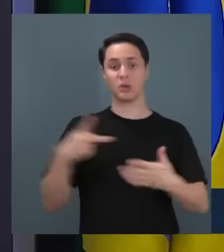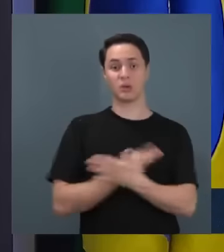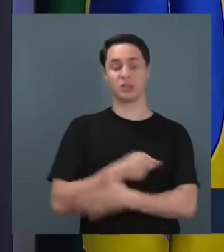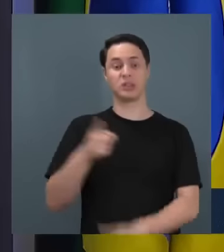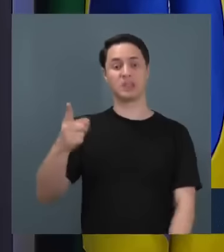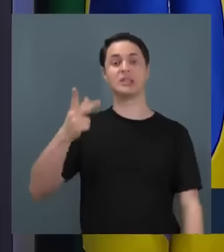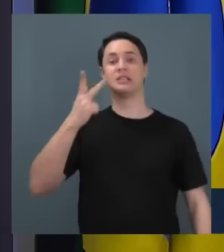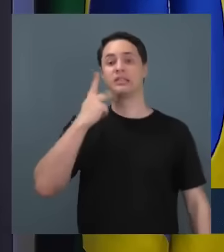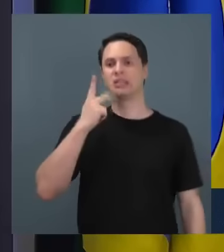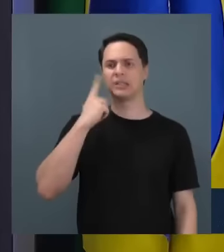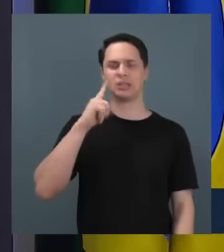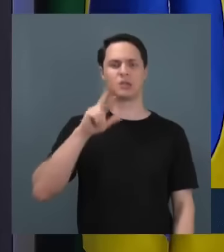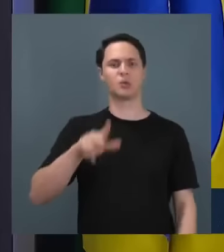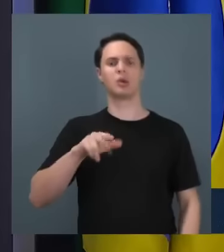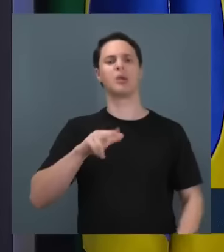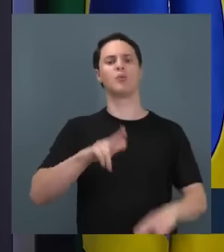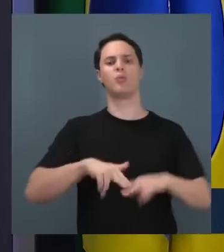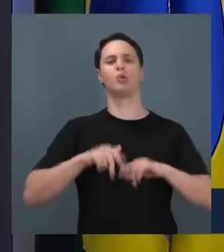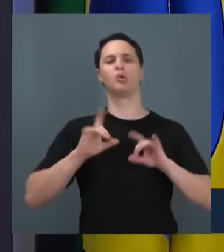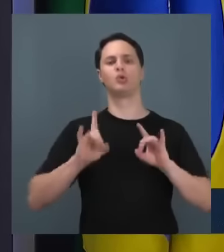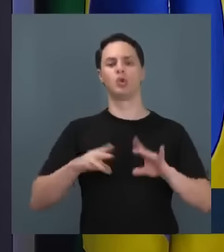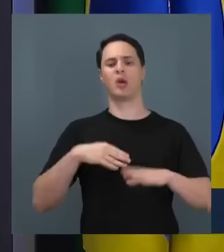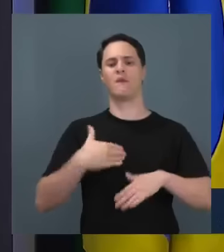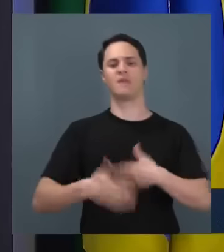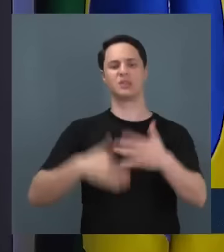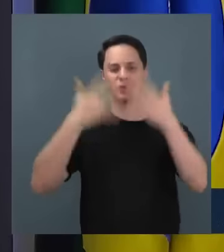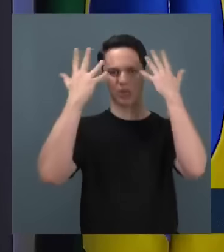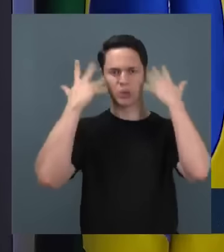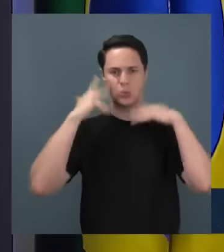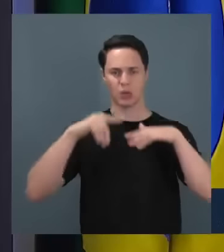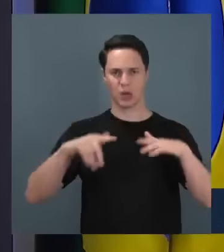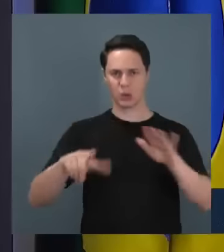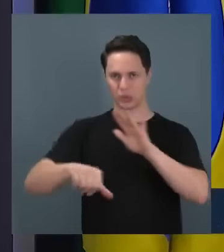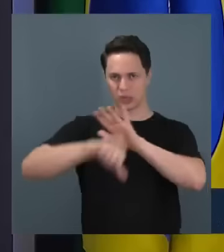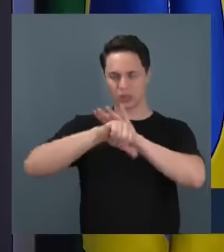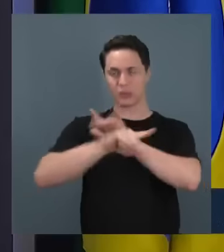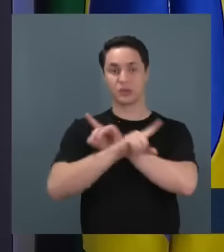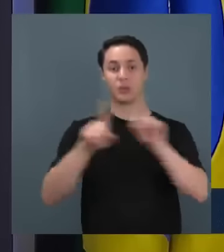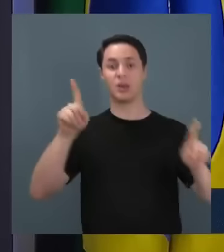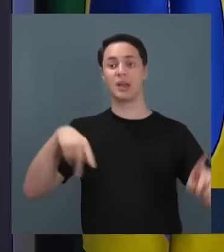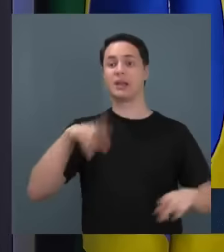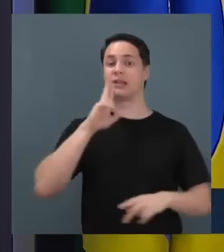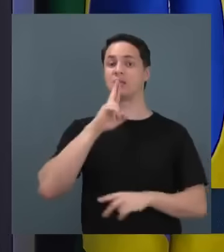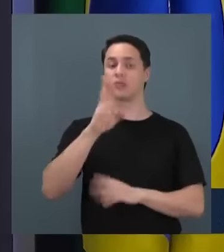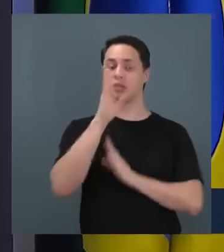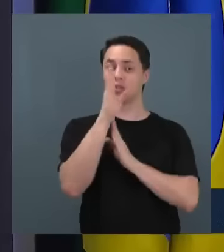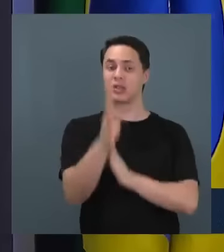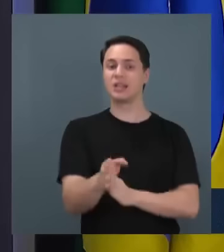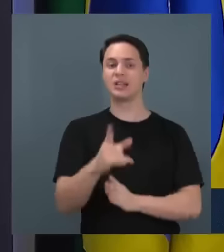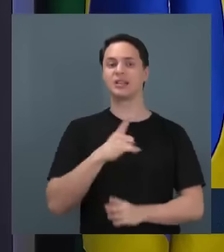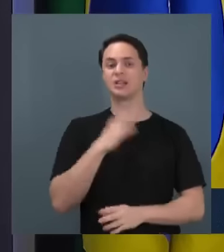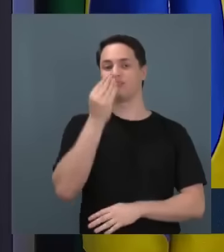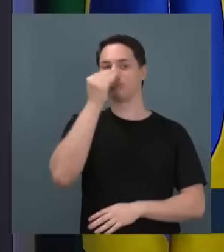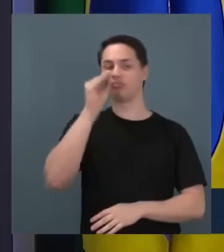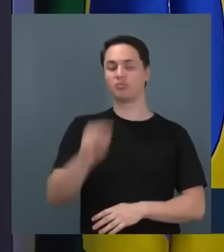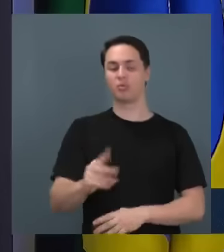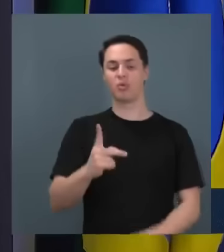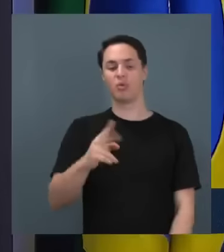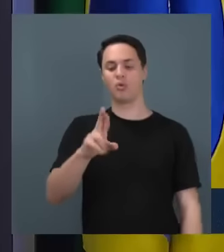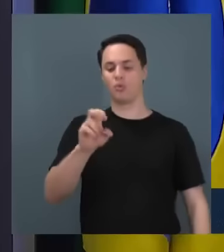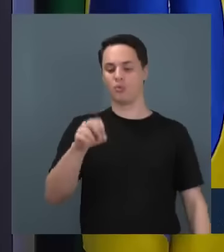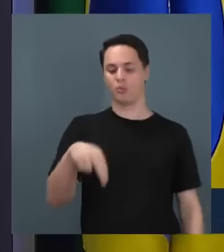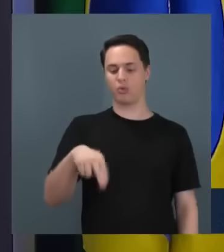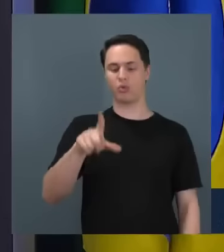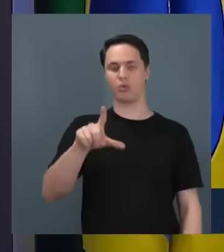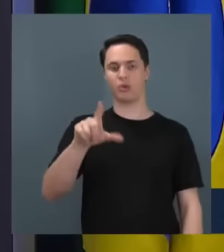Ceará não é fruto apenas do avanço natural da criminalidade. É o resultado direto da negligência prolongada, de